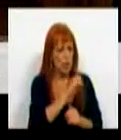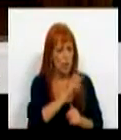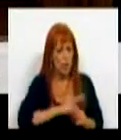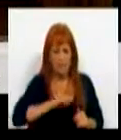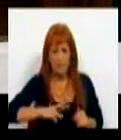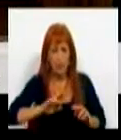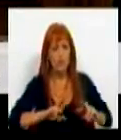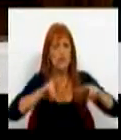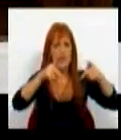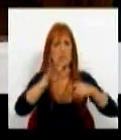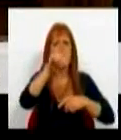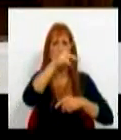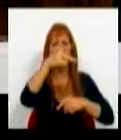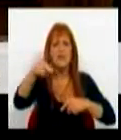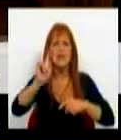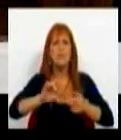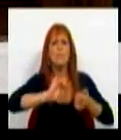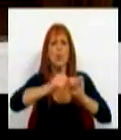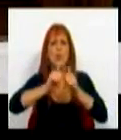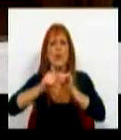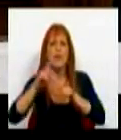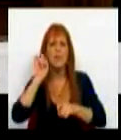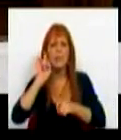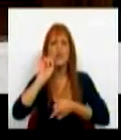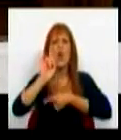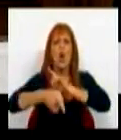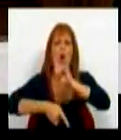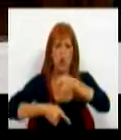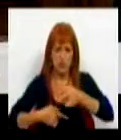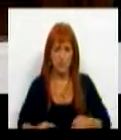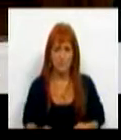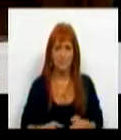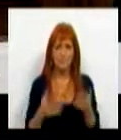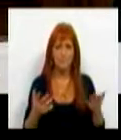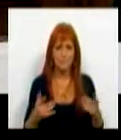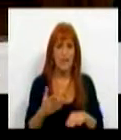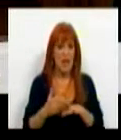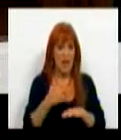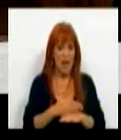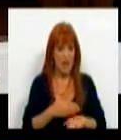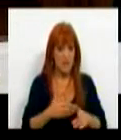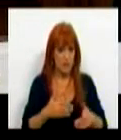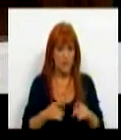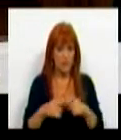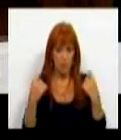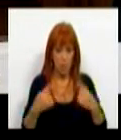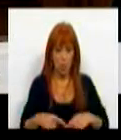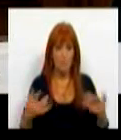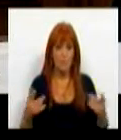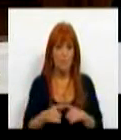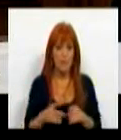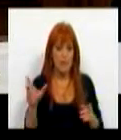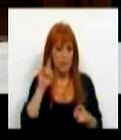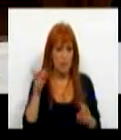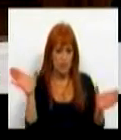para os 100, quais é que foram as mudanças importantes. Antes de mais nada, houve a